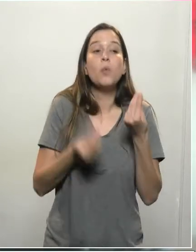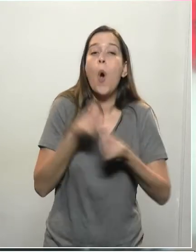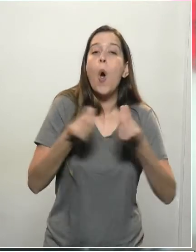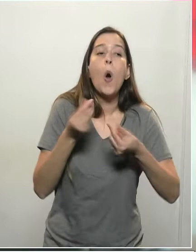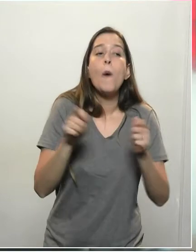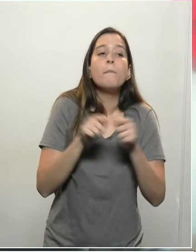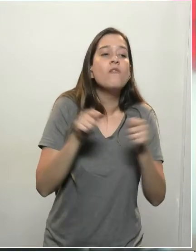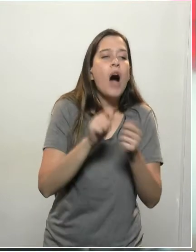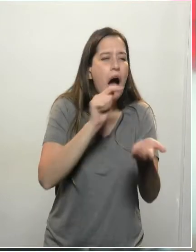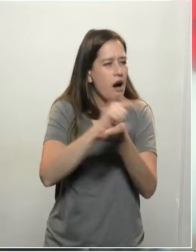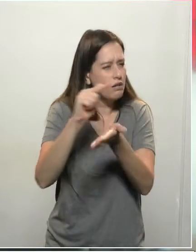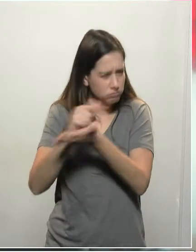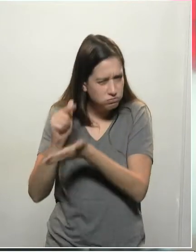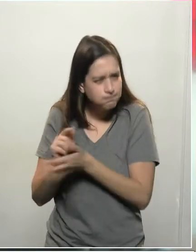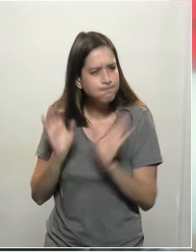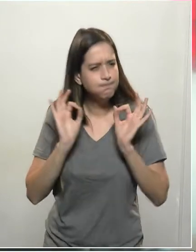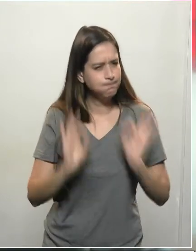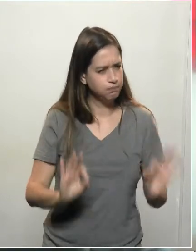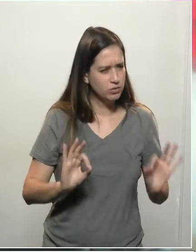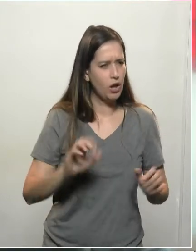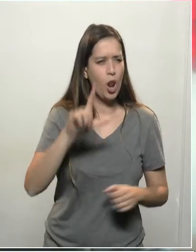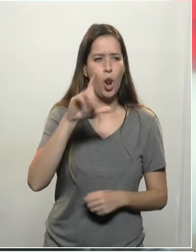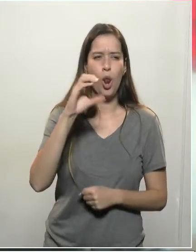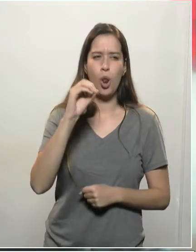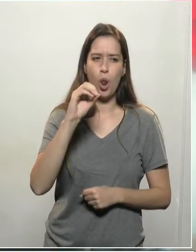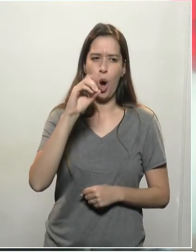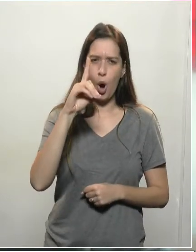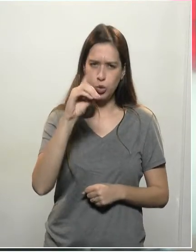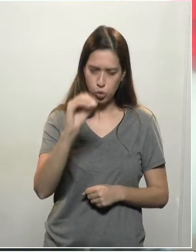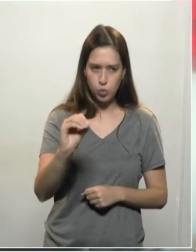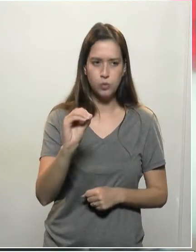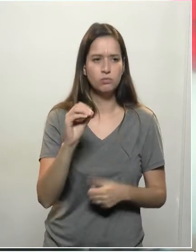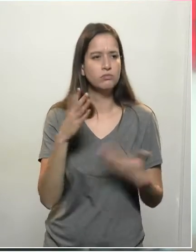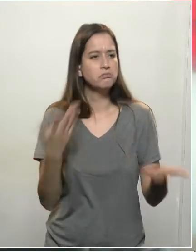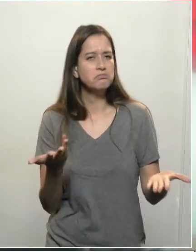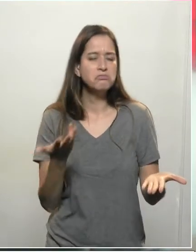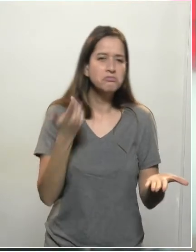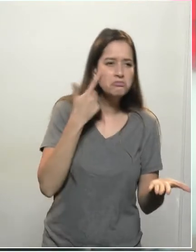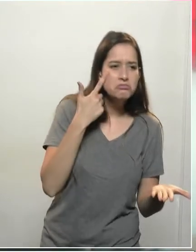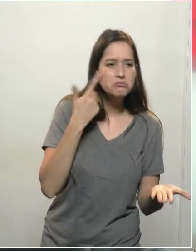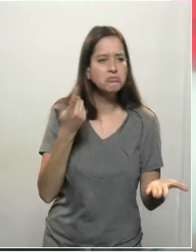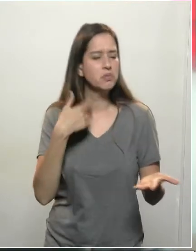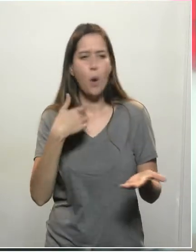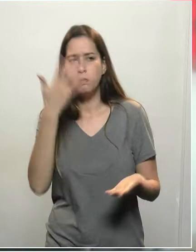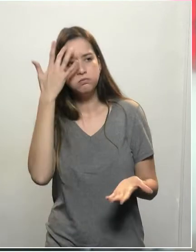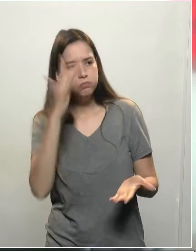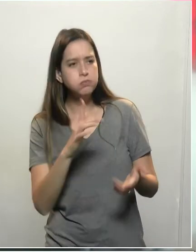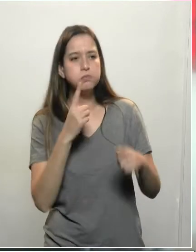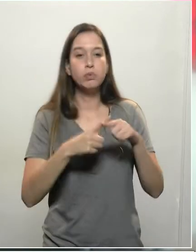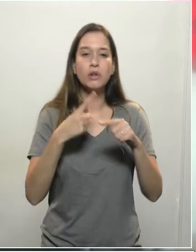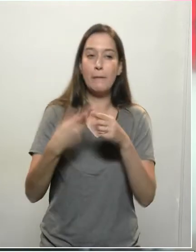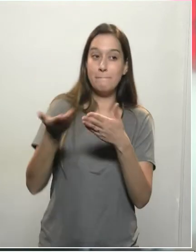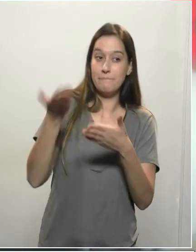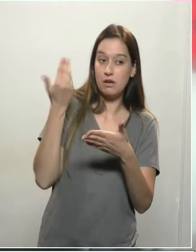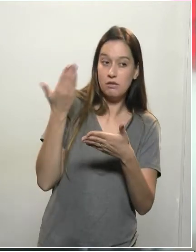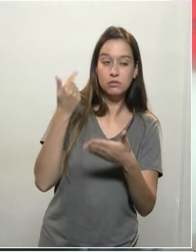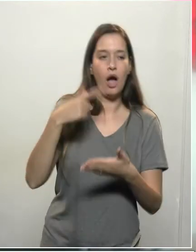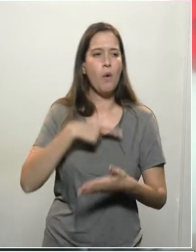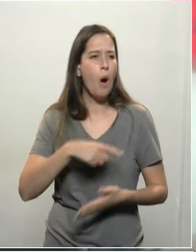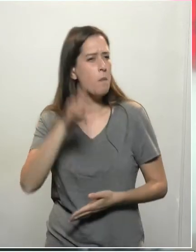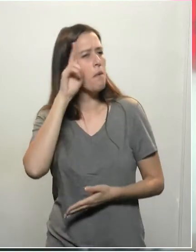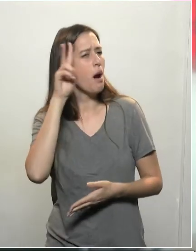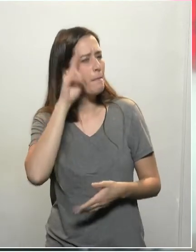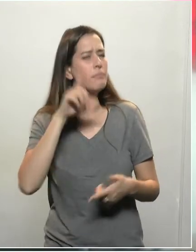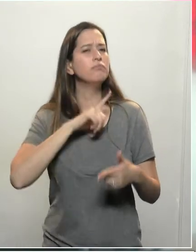tratamento do lodo, embora tenha adquirido equipamentos. Eu lembro que à época eu falei que a tecnologia não era da Catalina, era da Intec,